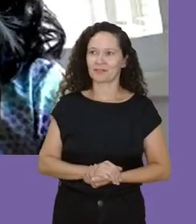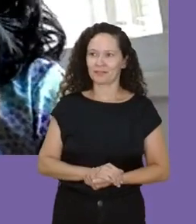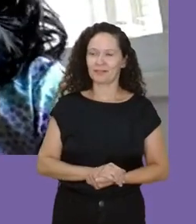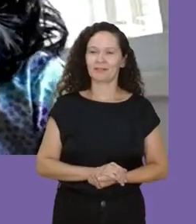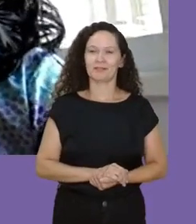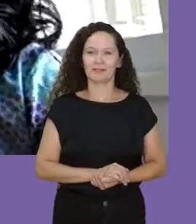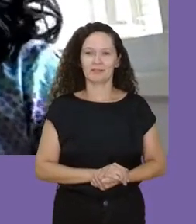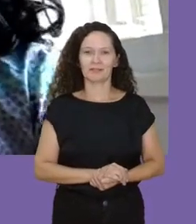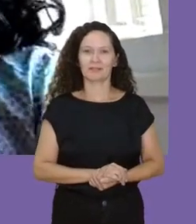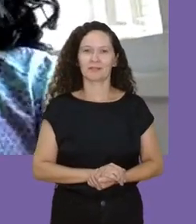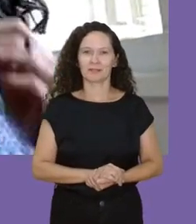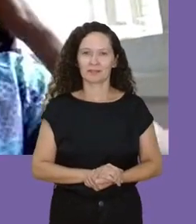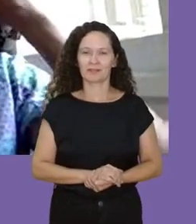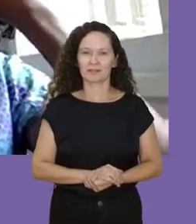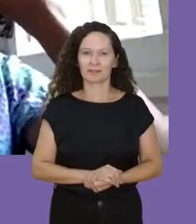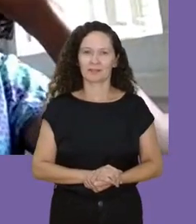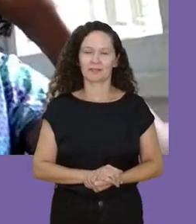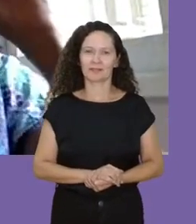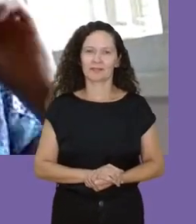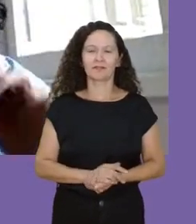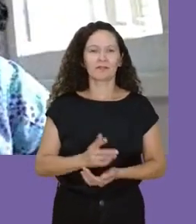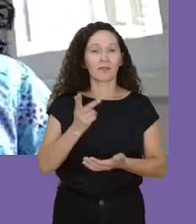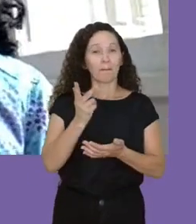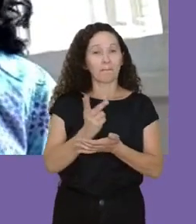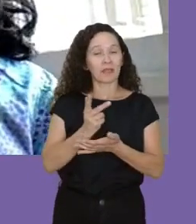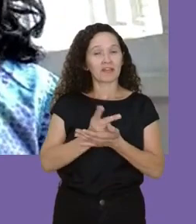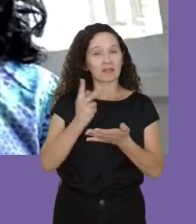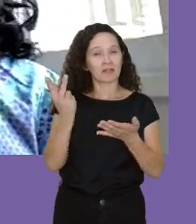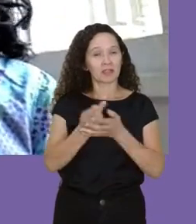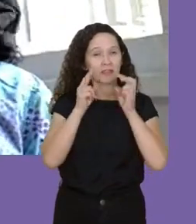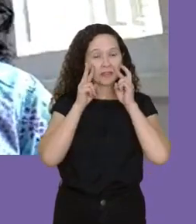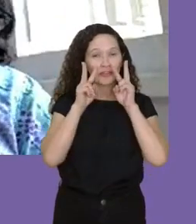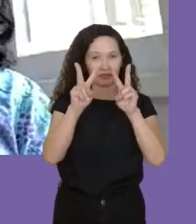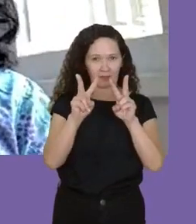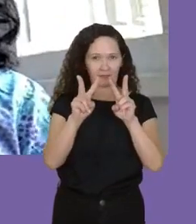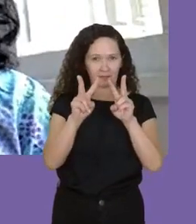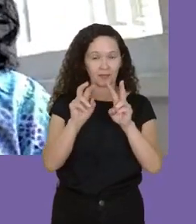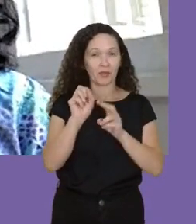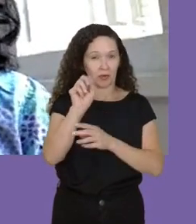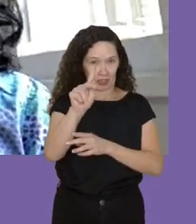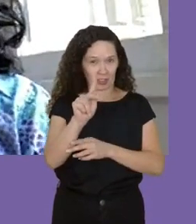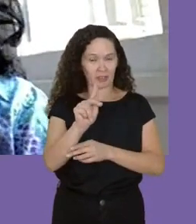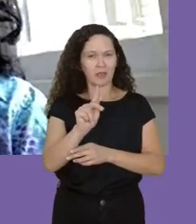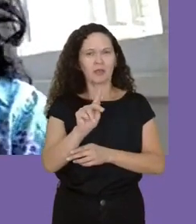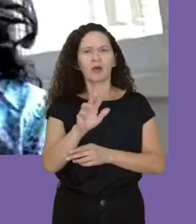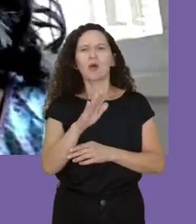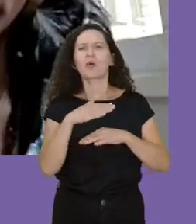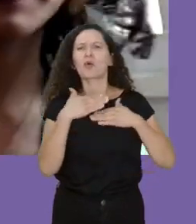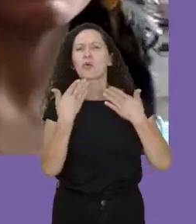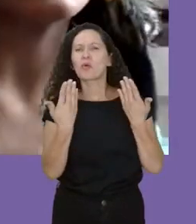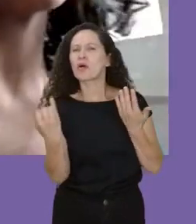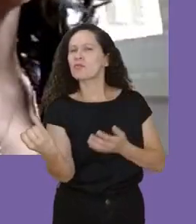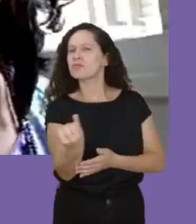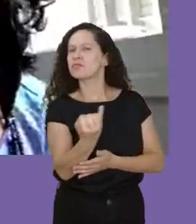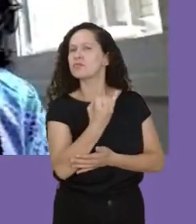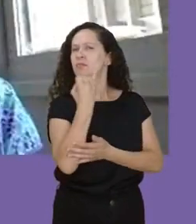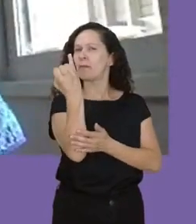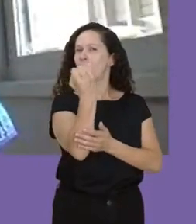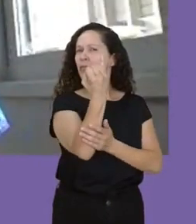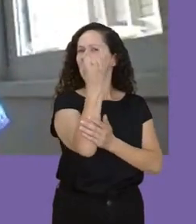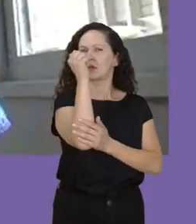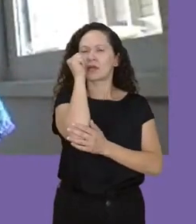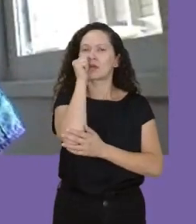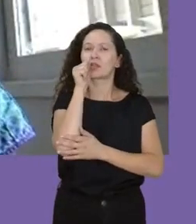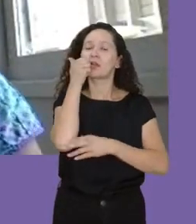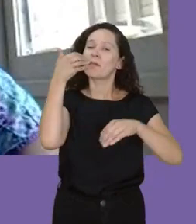que apesar, né, da gente ver que qual a importância da democracia, das mulheres,